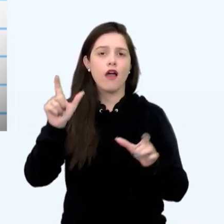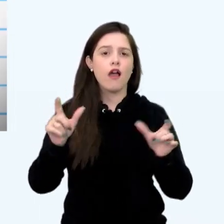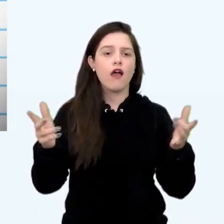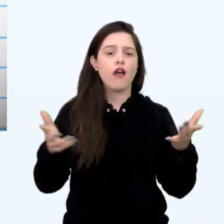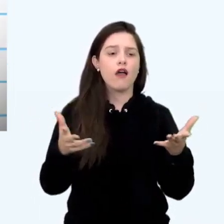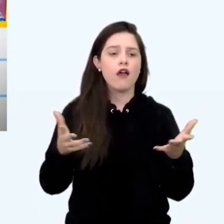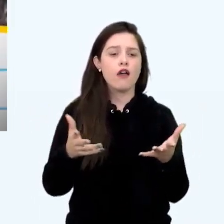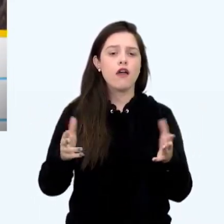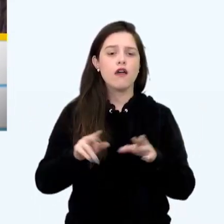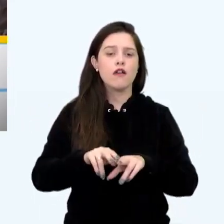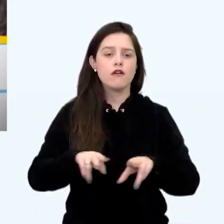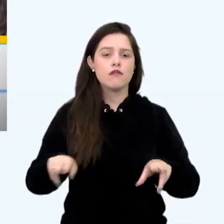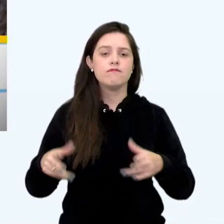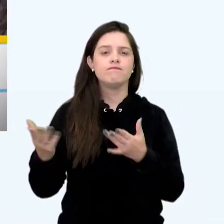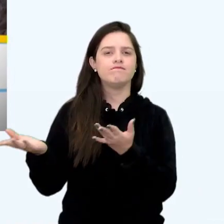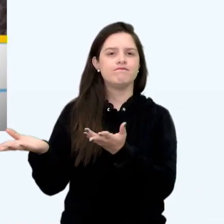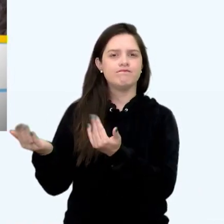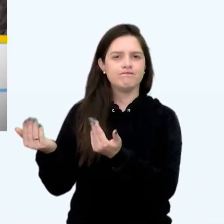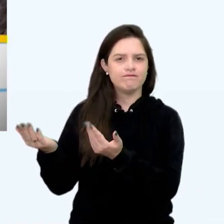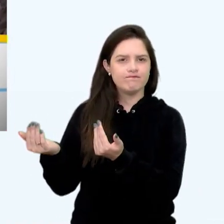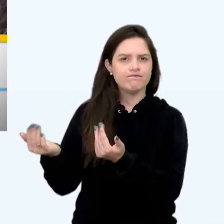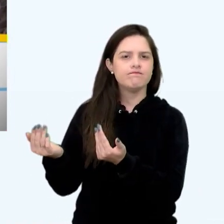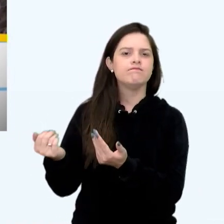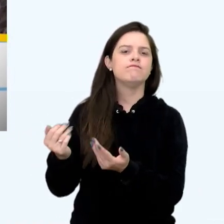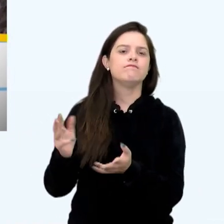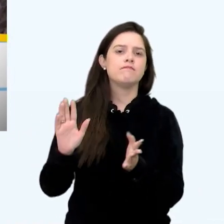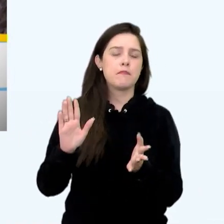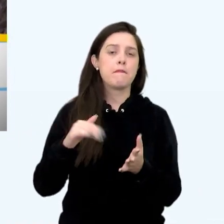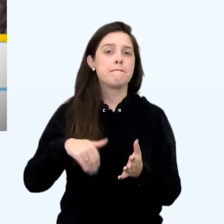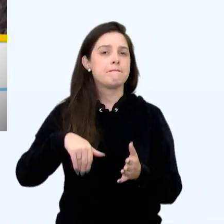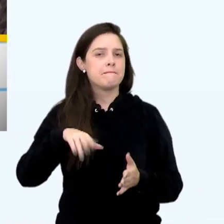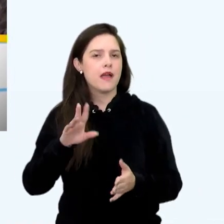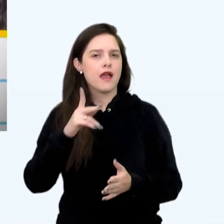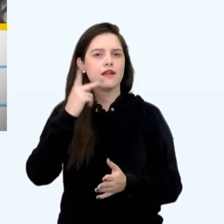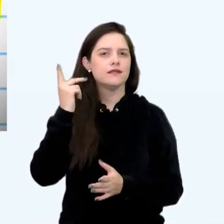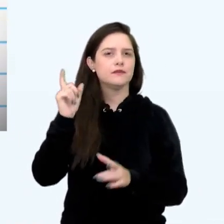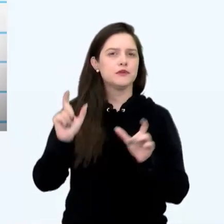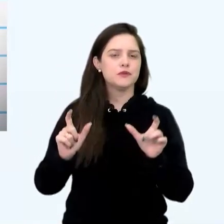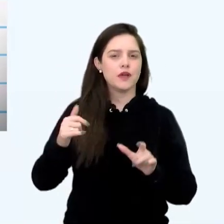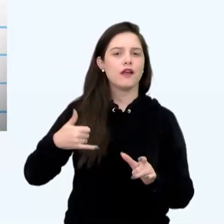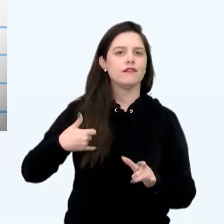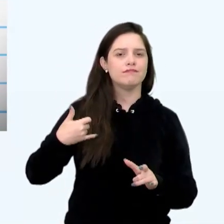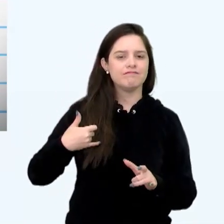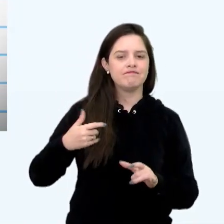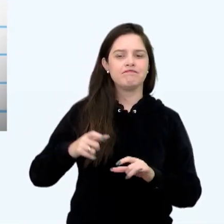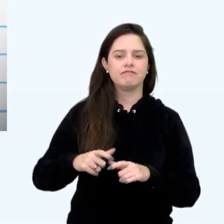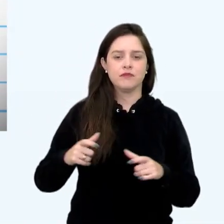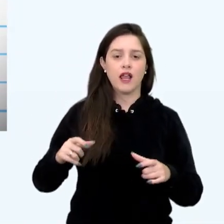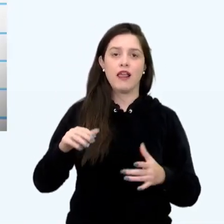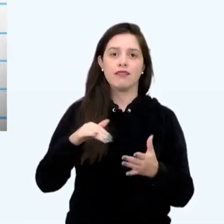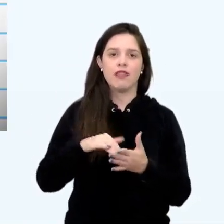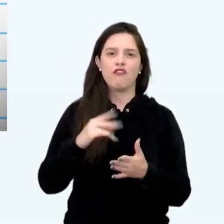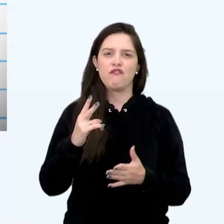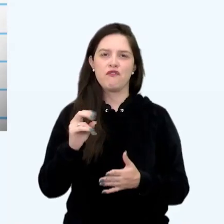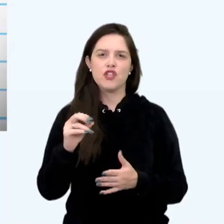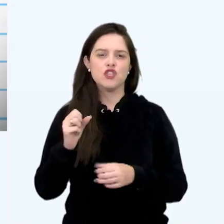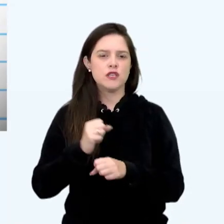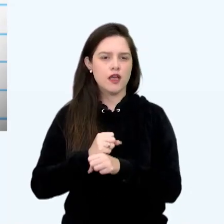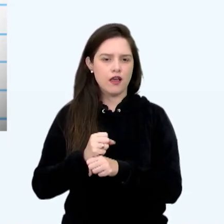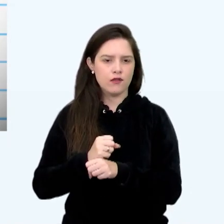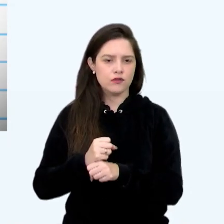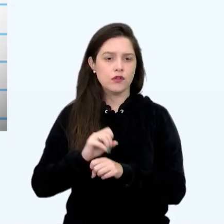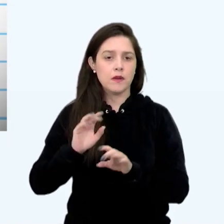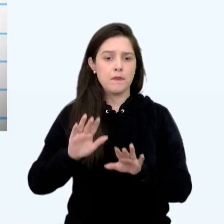maior predominância de jovens do que no país, tendo mais pessoas nas faixas etárias até os 20 e poucos anos. Tudo isso é